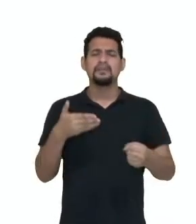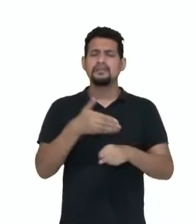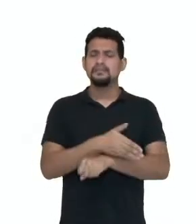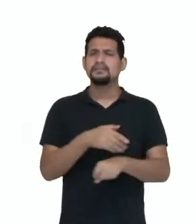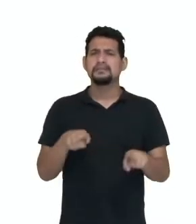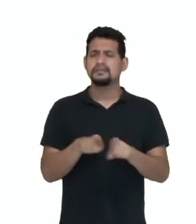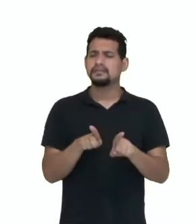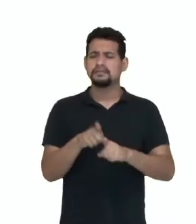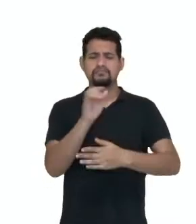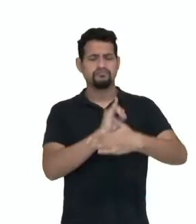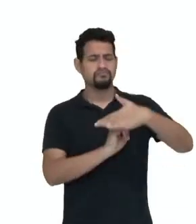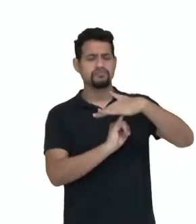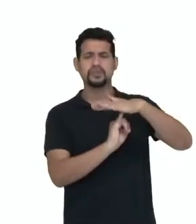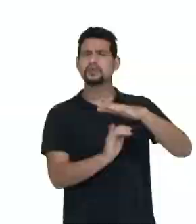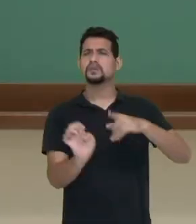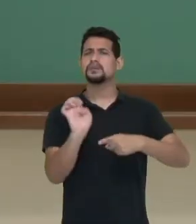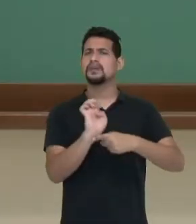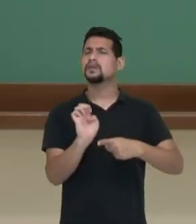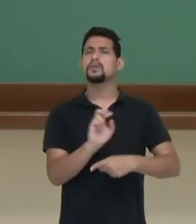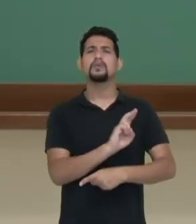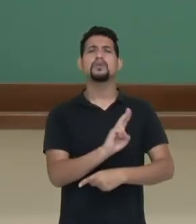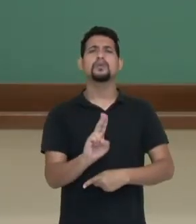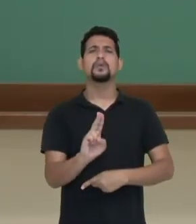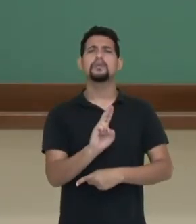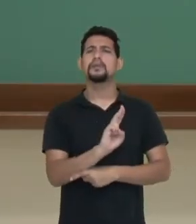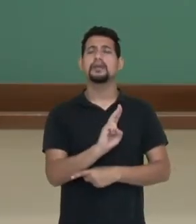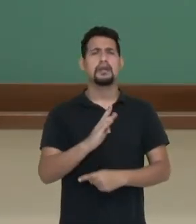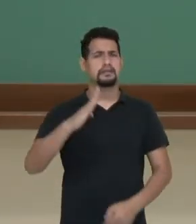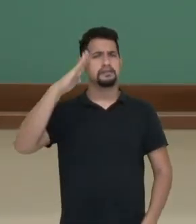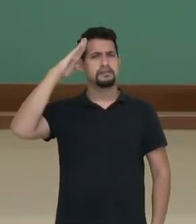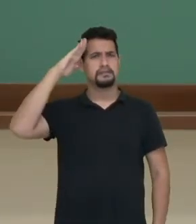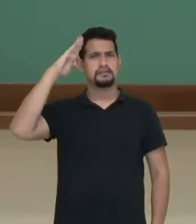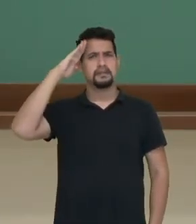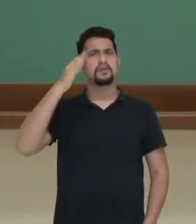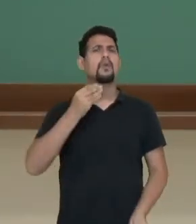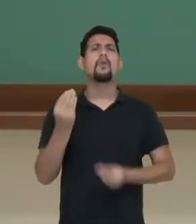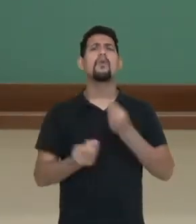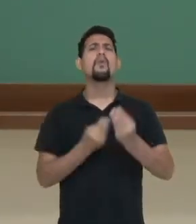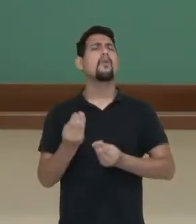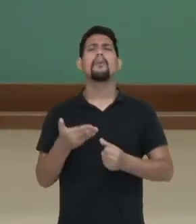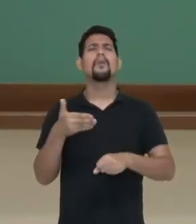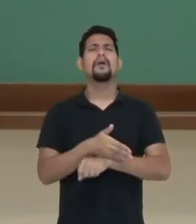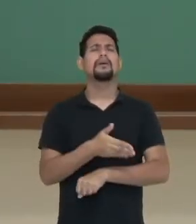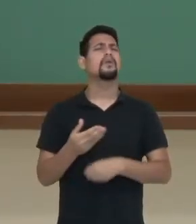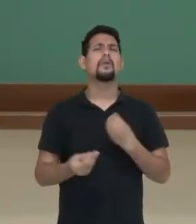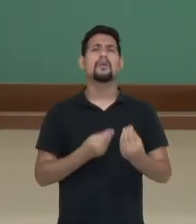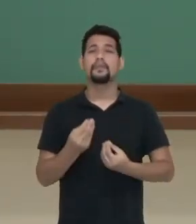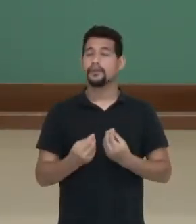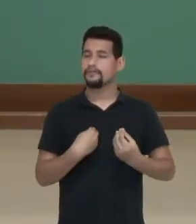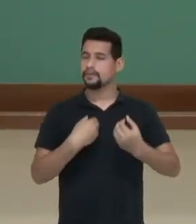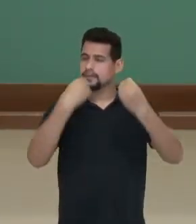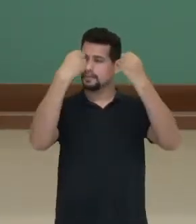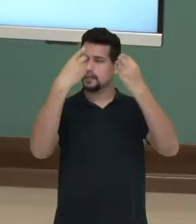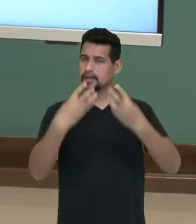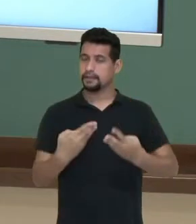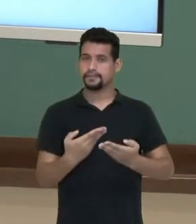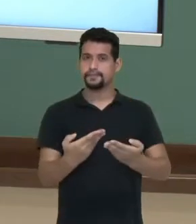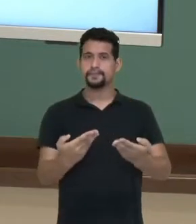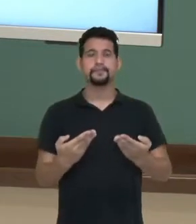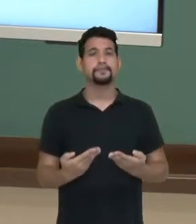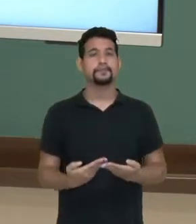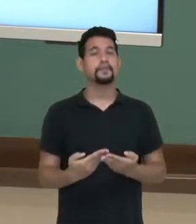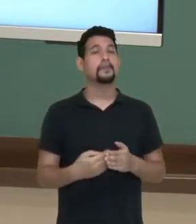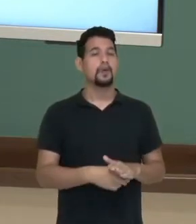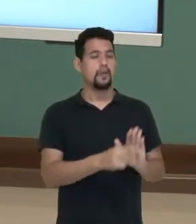grande instituição de Estado chamado o Exército? Bom, aqui eu explico para vocês. Segundo o